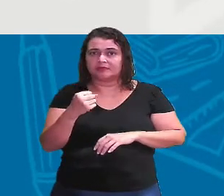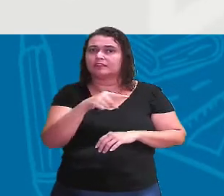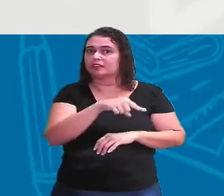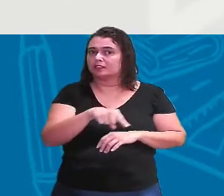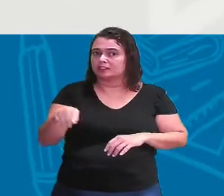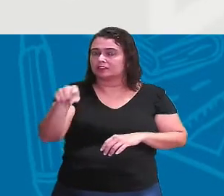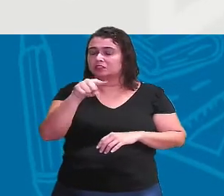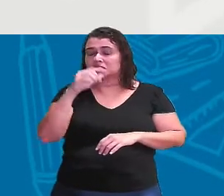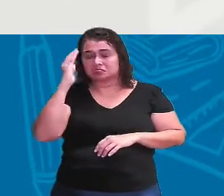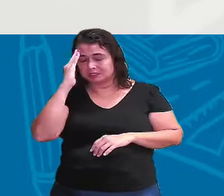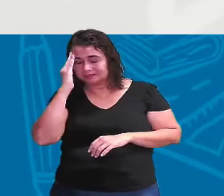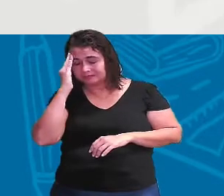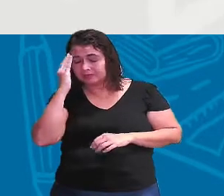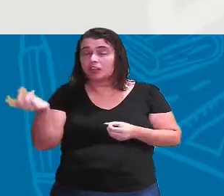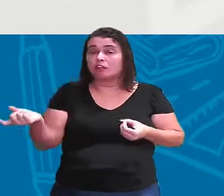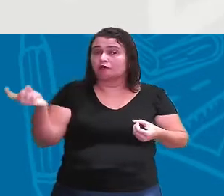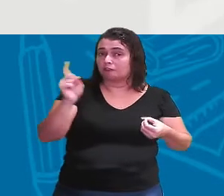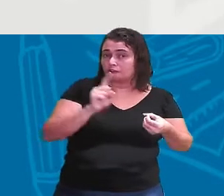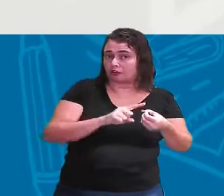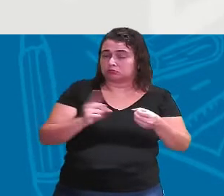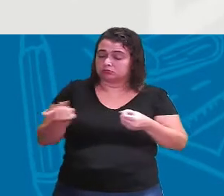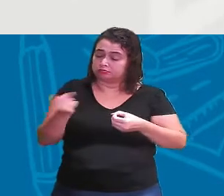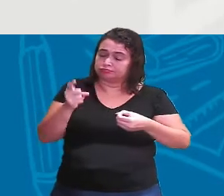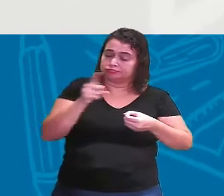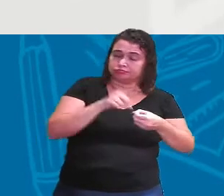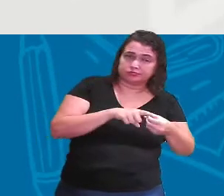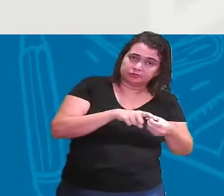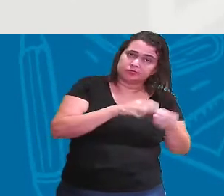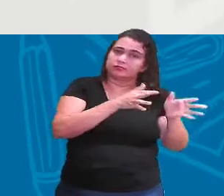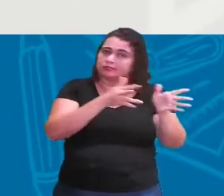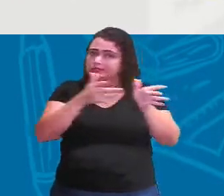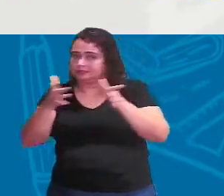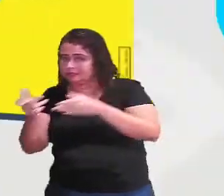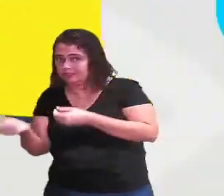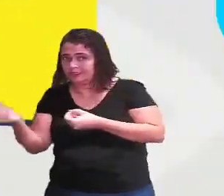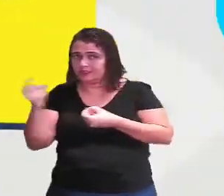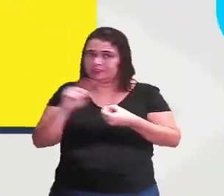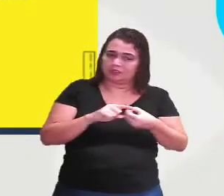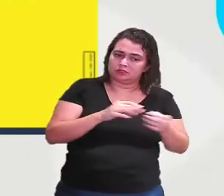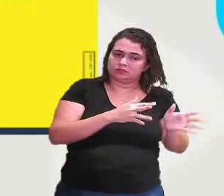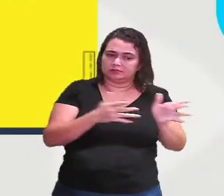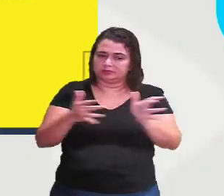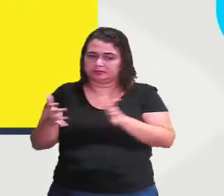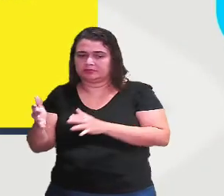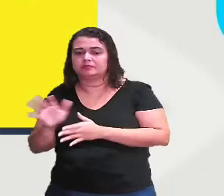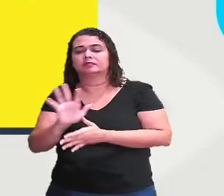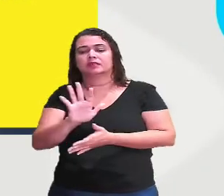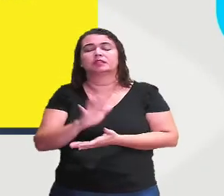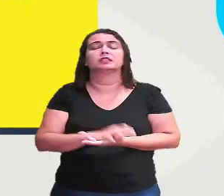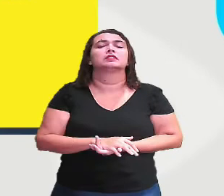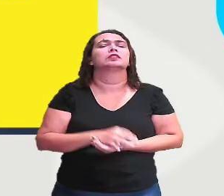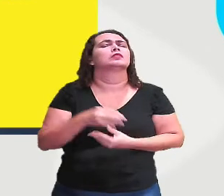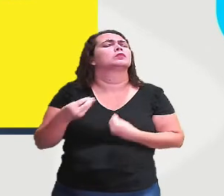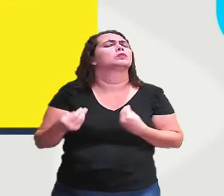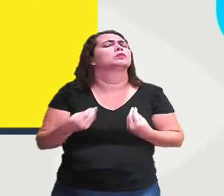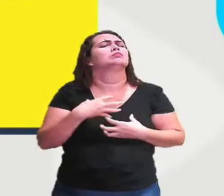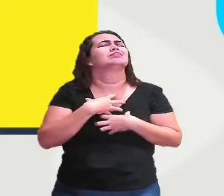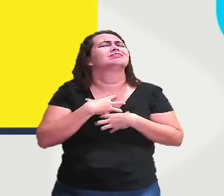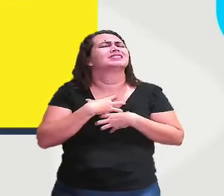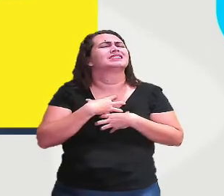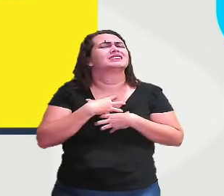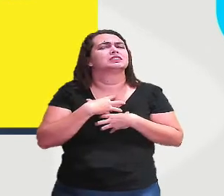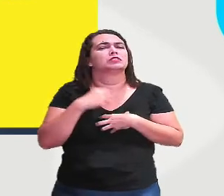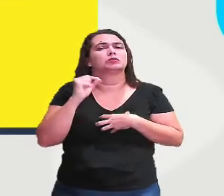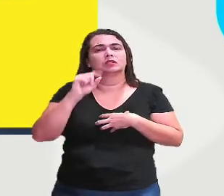Então volta quantas vezes for necessário para ninguém tenha dúvida. E aí, é bom saber isso aqui. Sintomas da febre amarela. Ó,